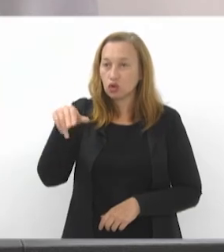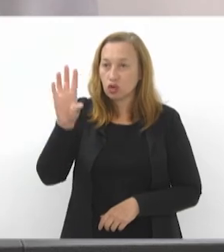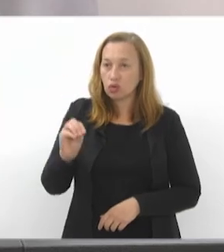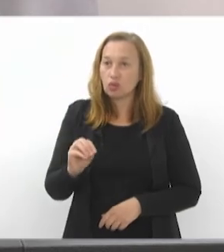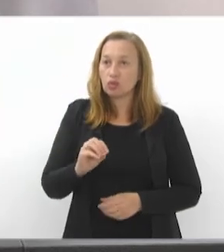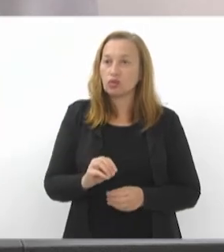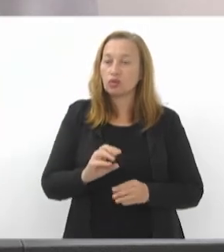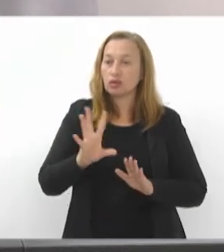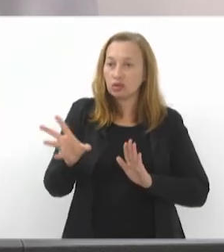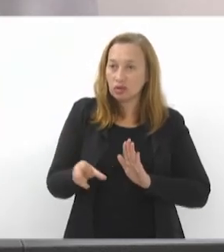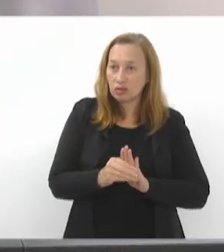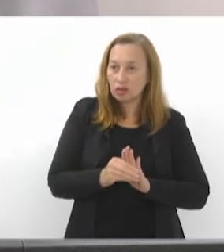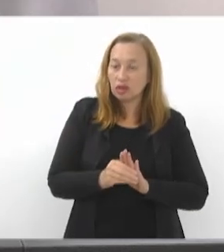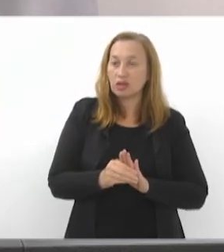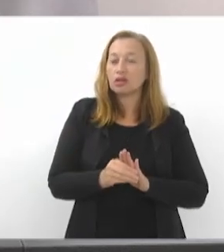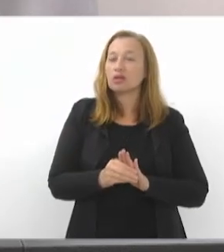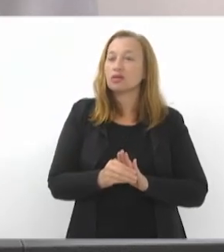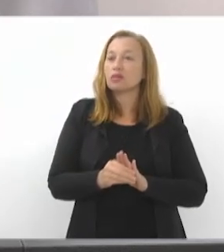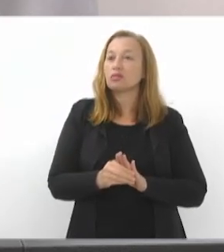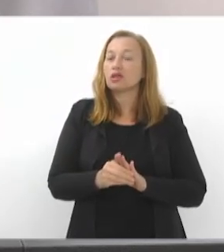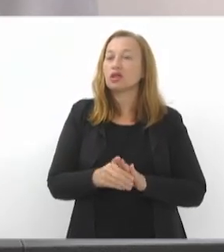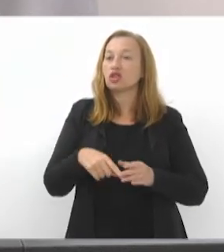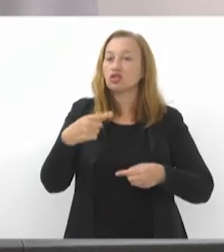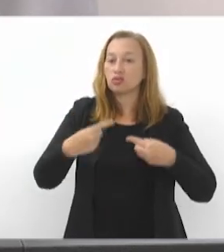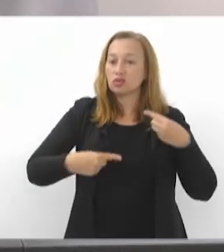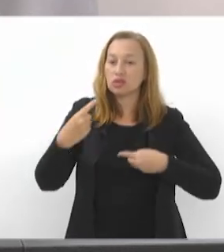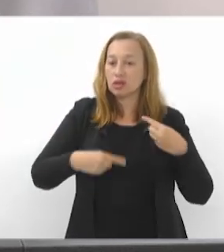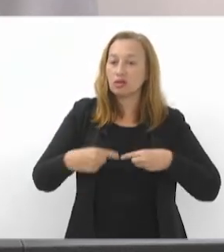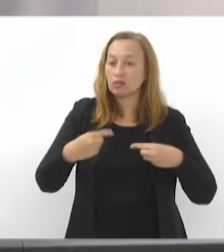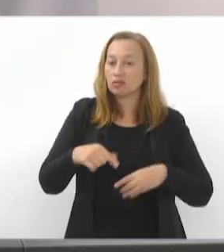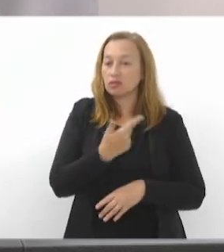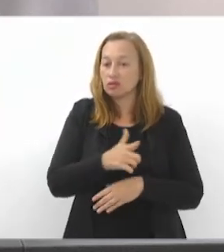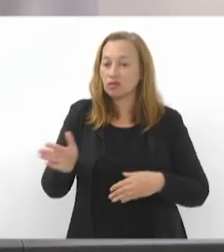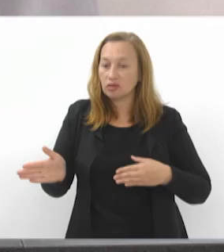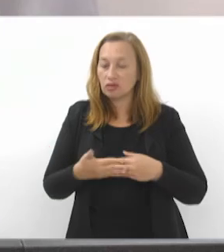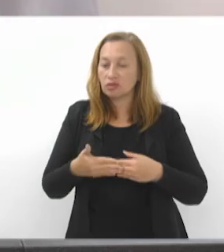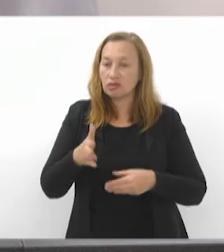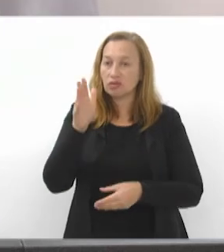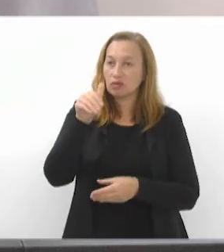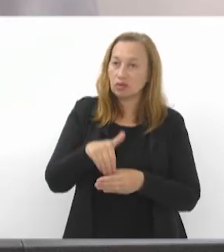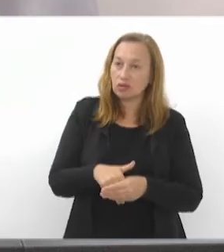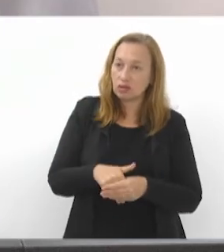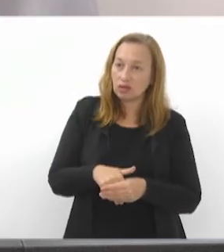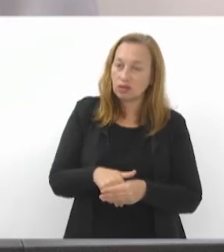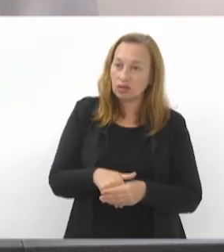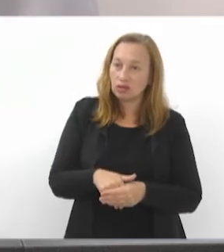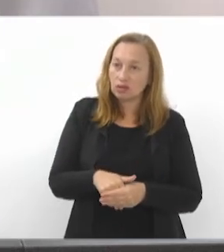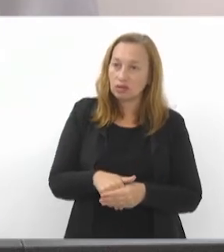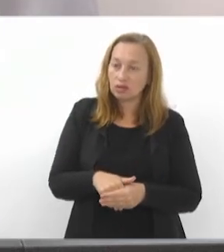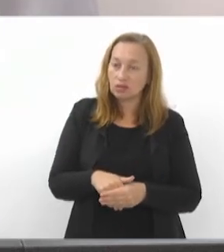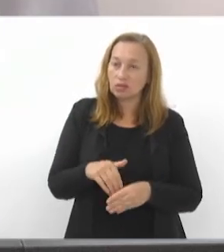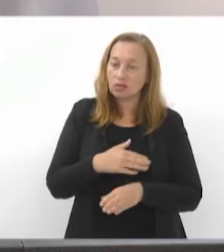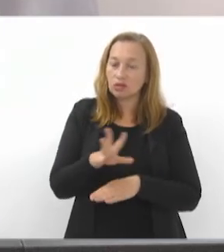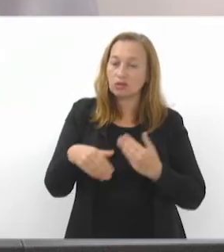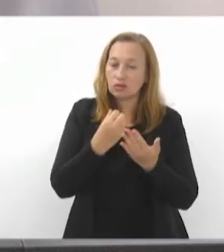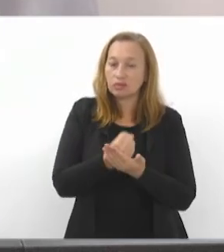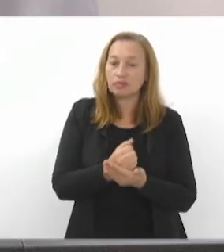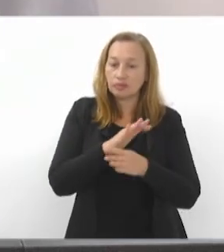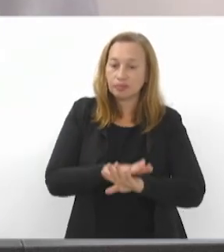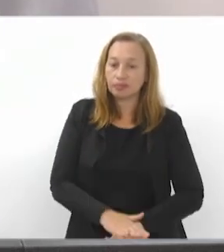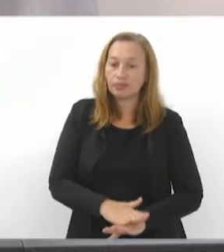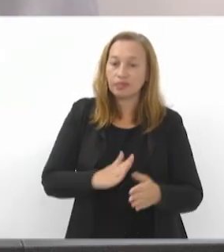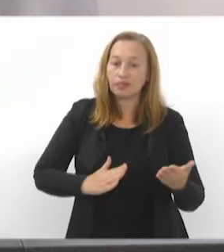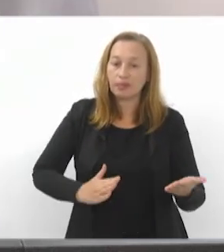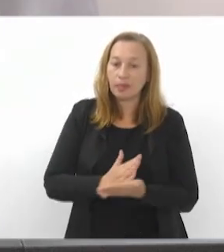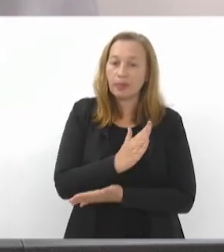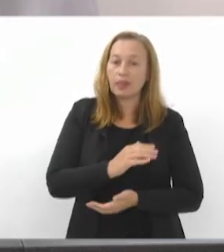com emendas. Em discussão. Não havendo quem queira discutir, encerrada a discussão. Em votação, os senhores que aprovam permaneçam